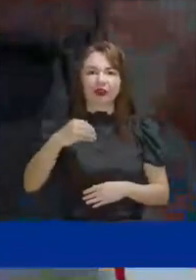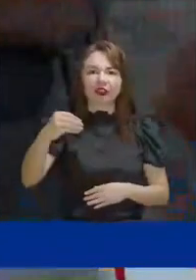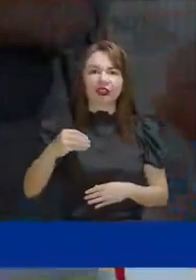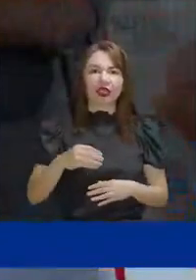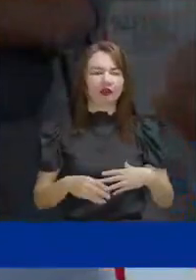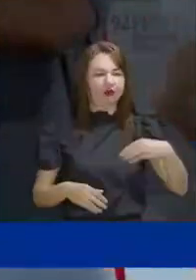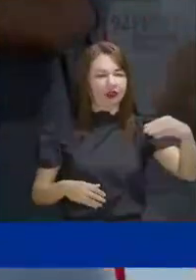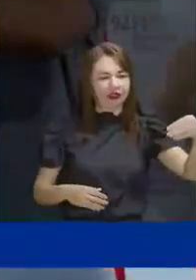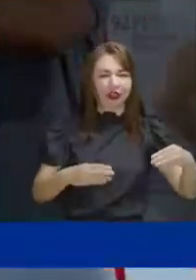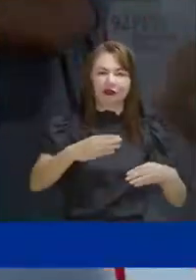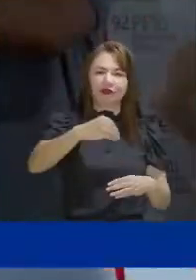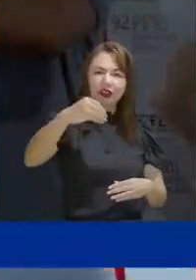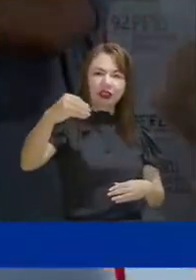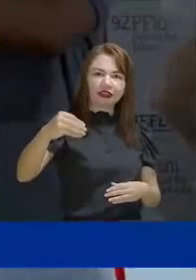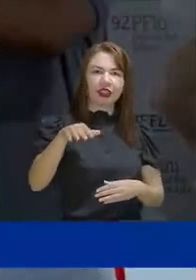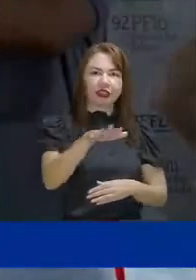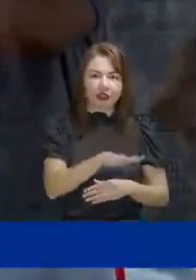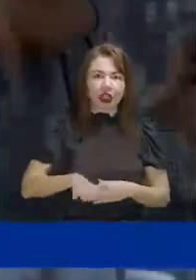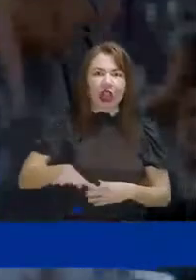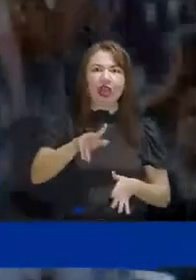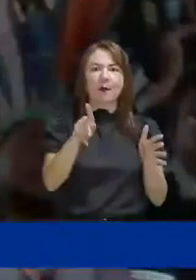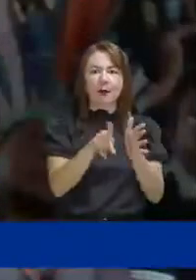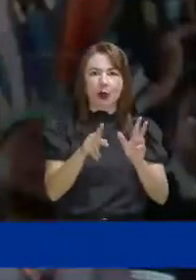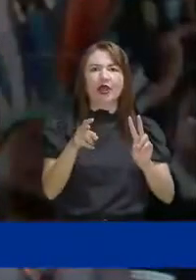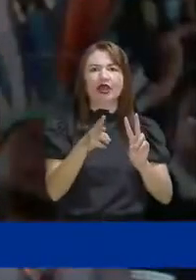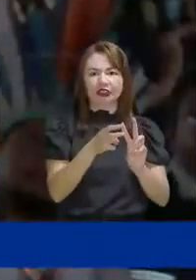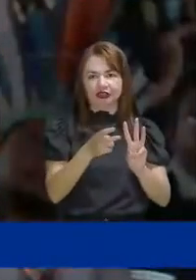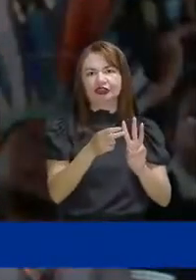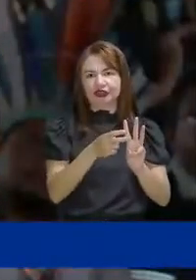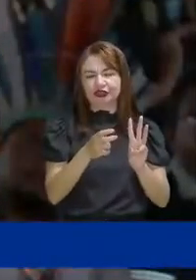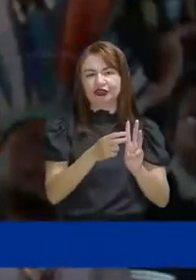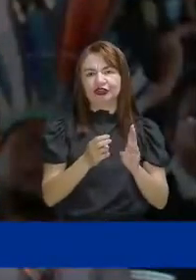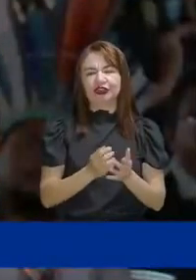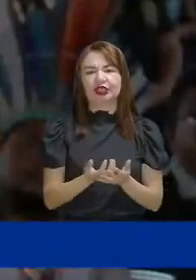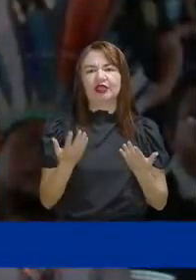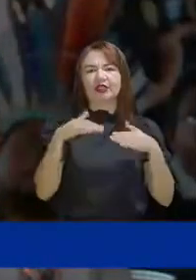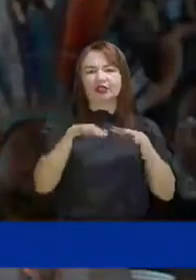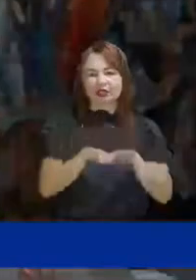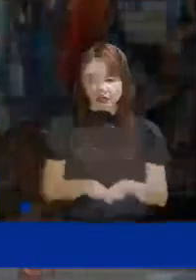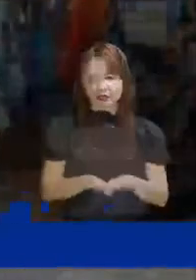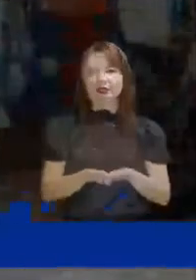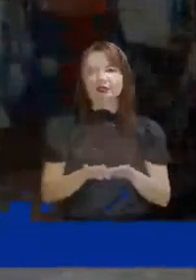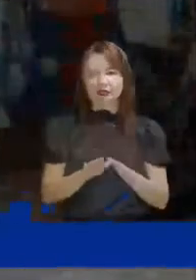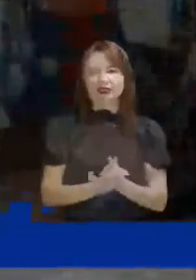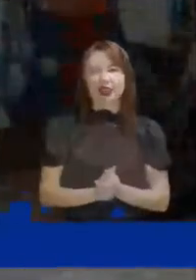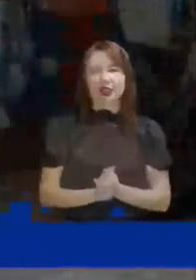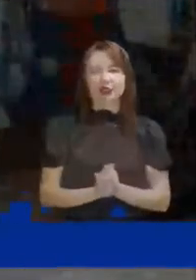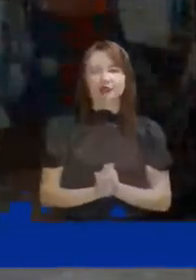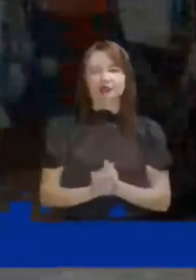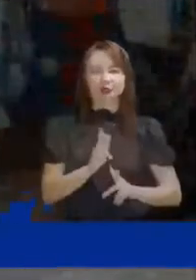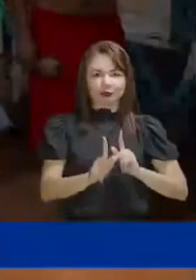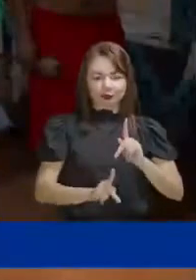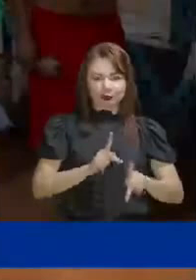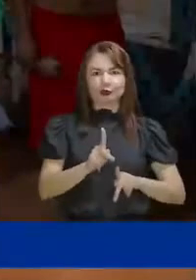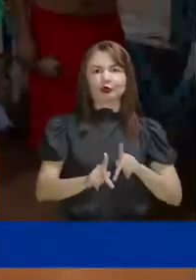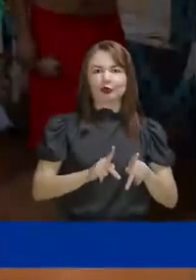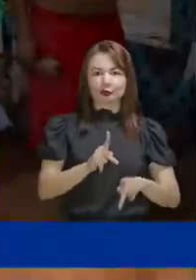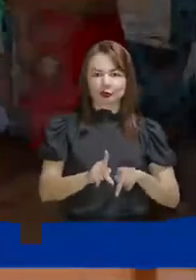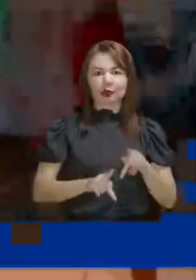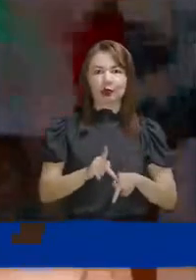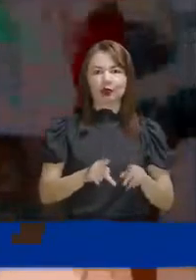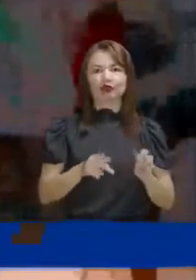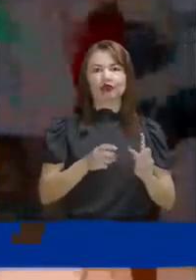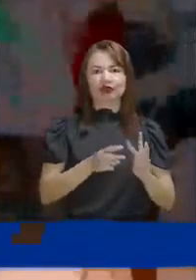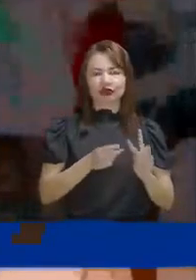as aldeias para garantir cada vez mais a inclusão das minorias no processo